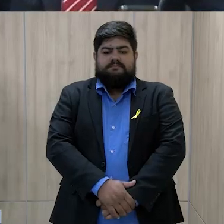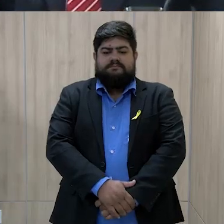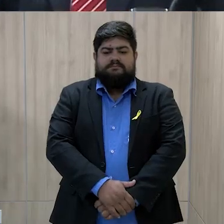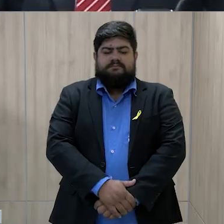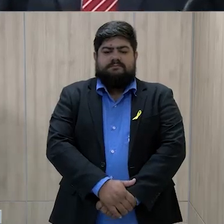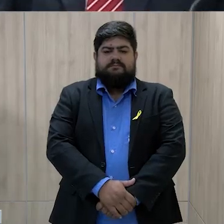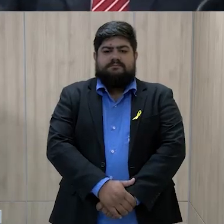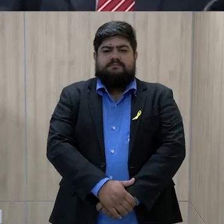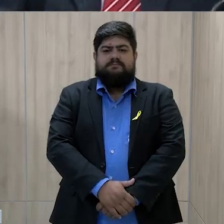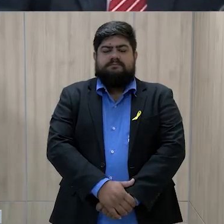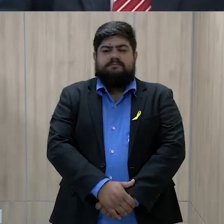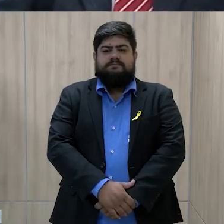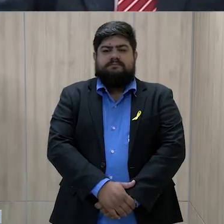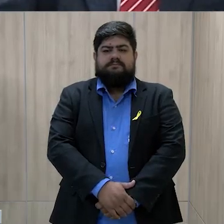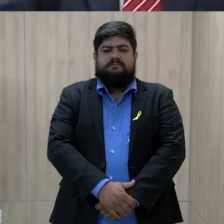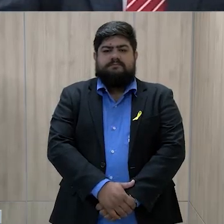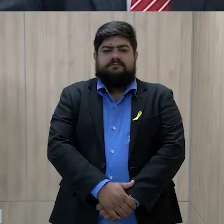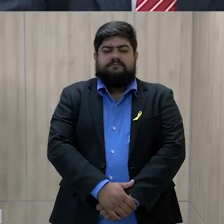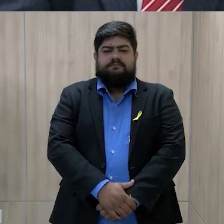iedade